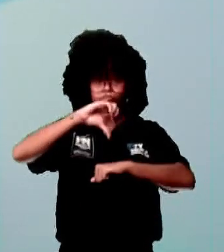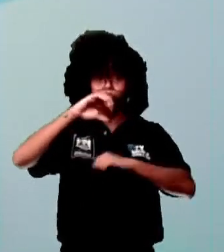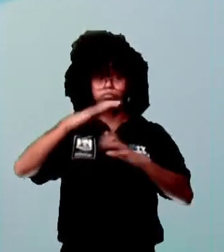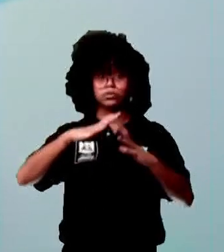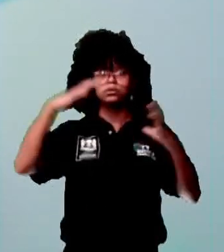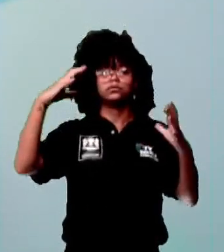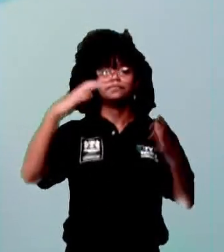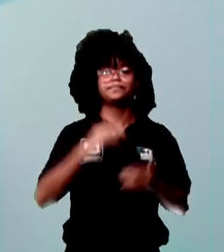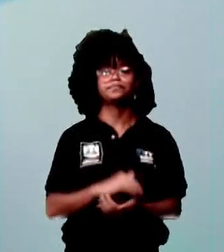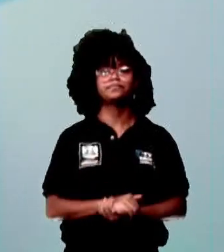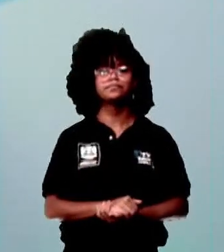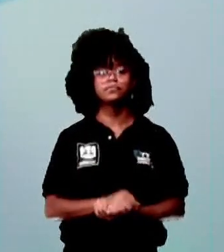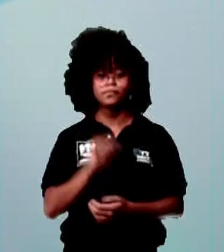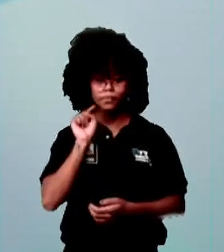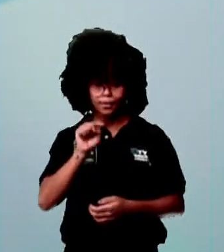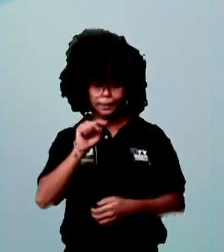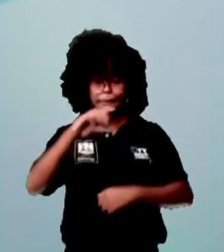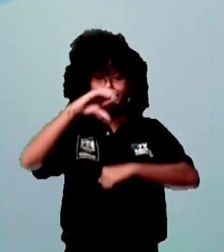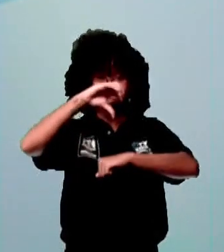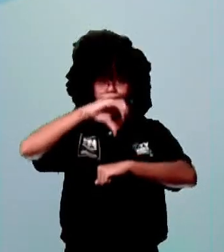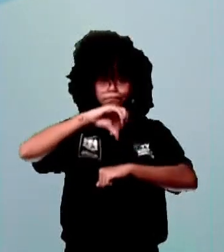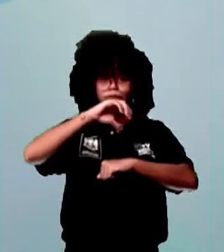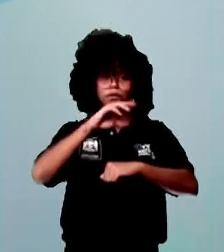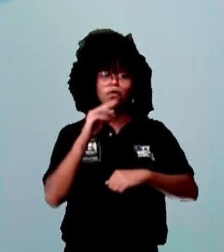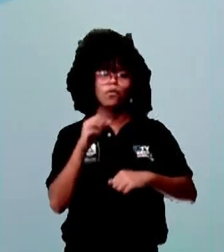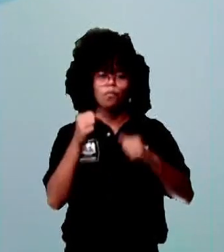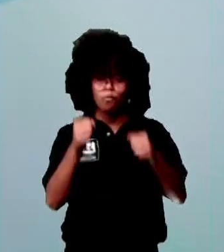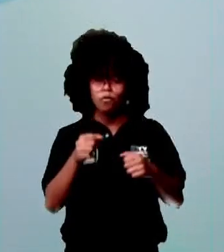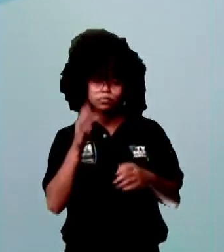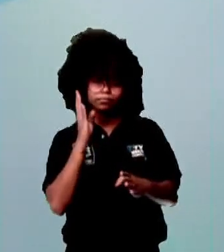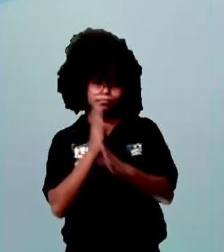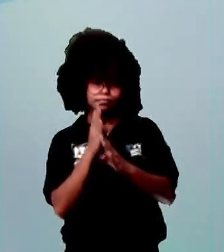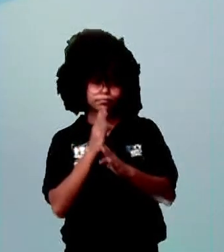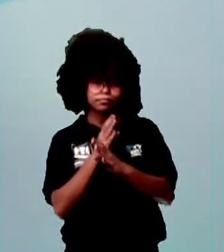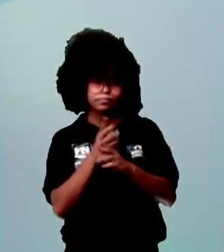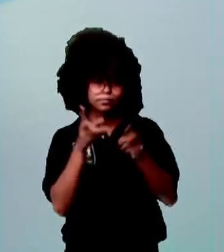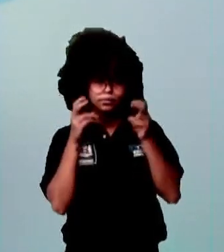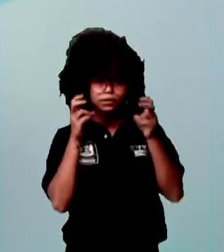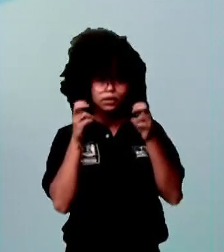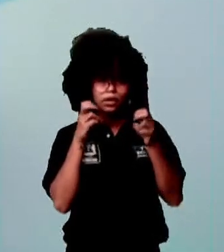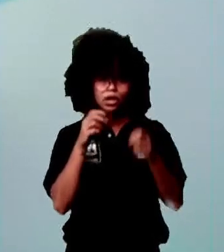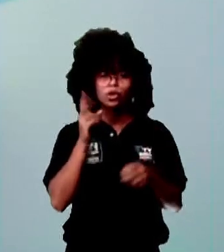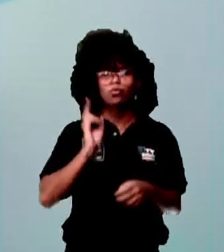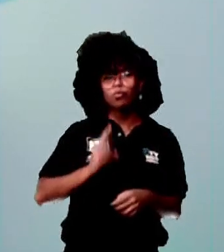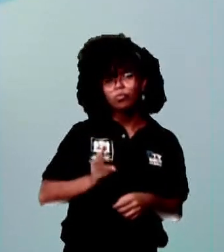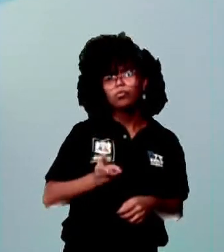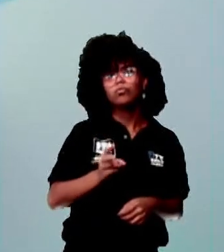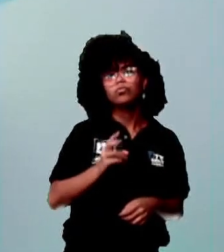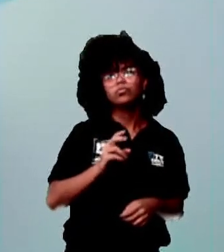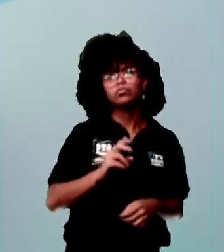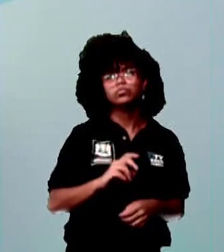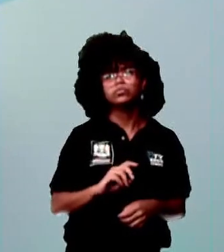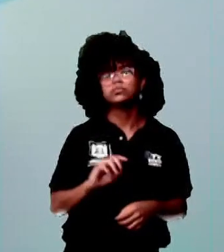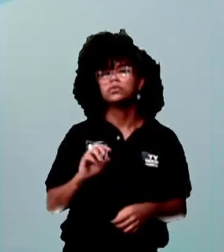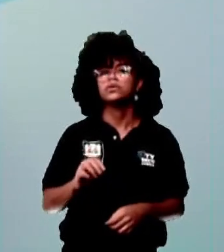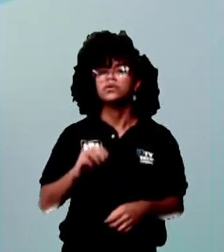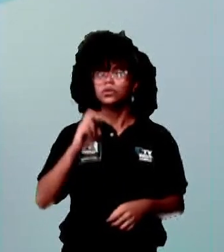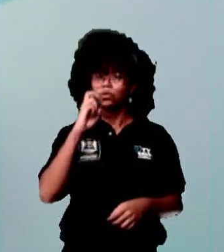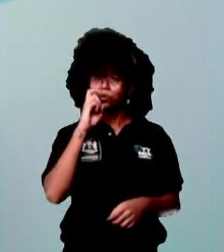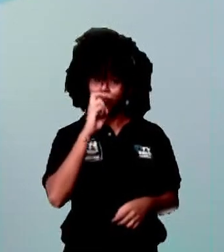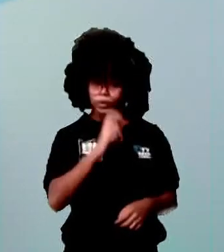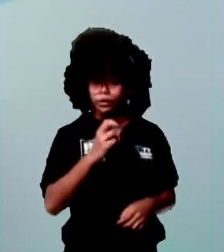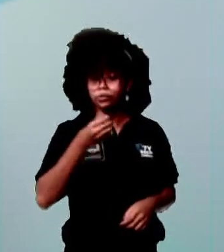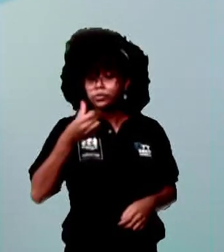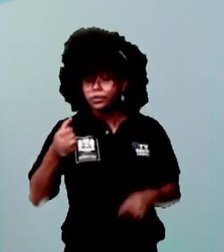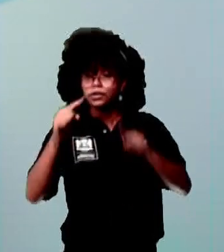em negrito. E esse ponto de interrogação, como vocês podem perceber, ele permanece no quinto e